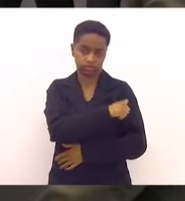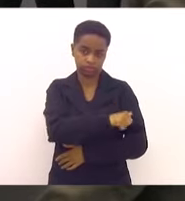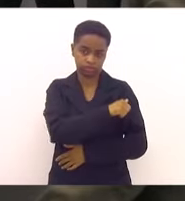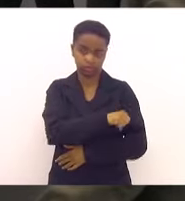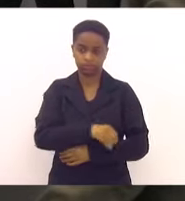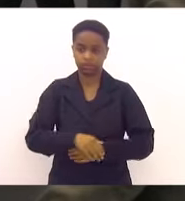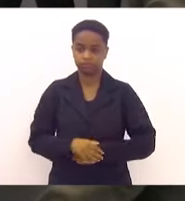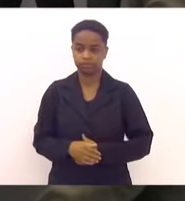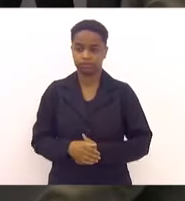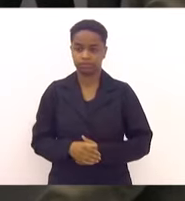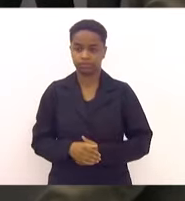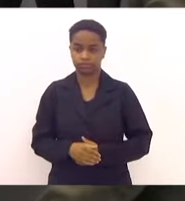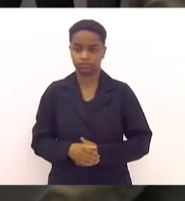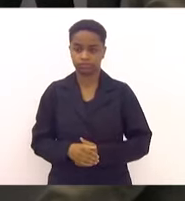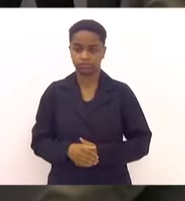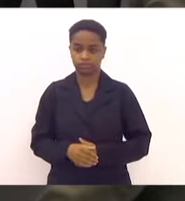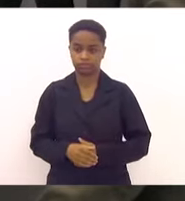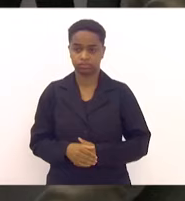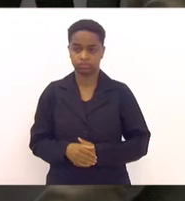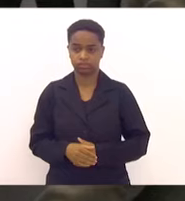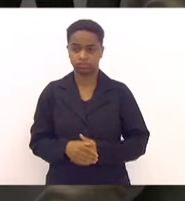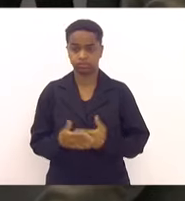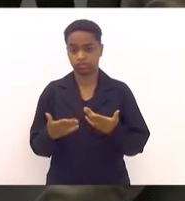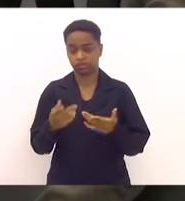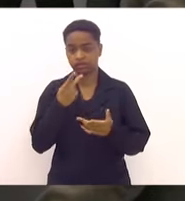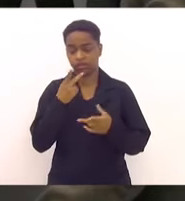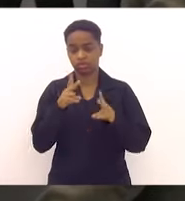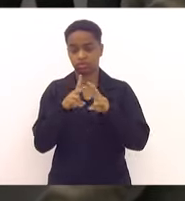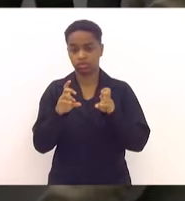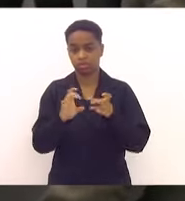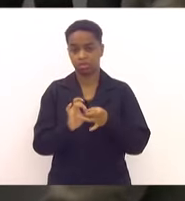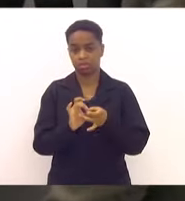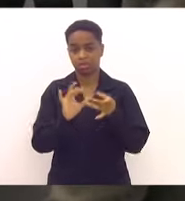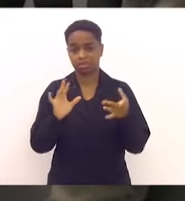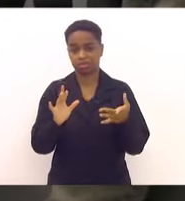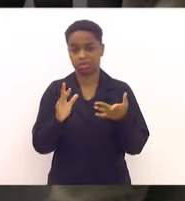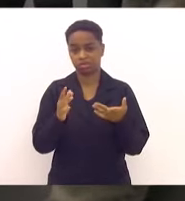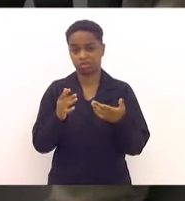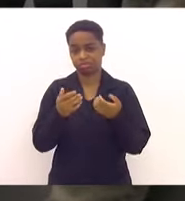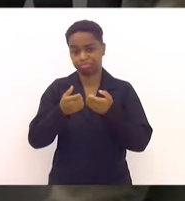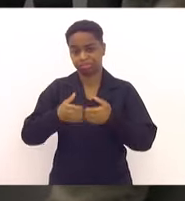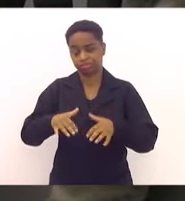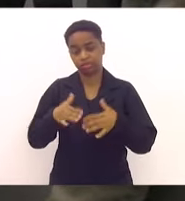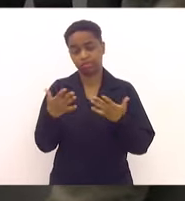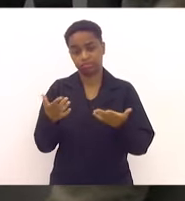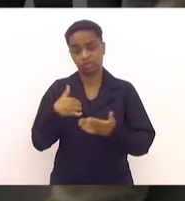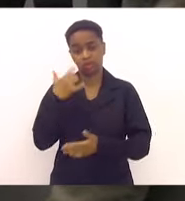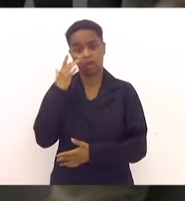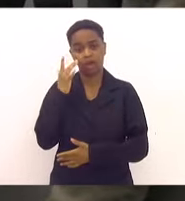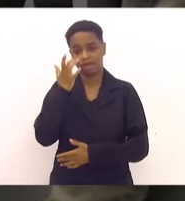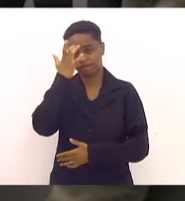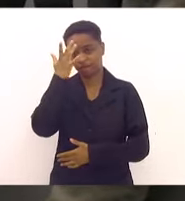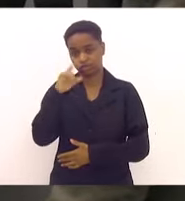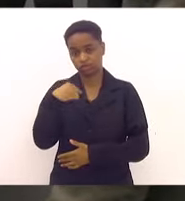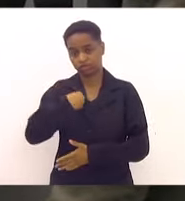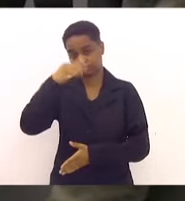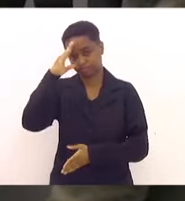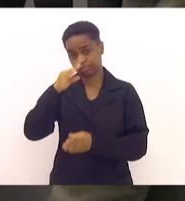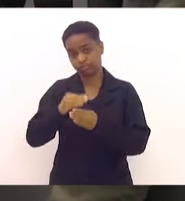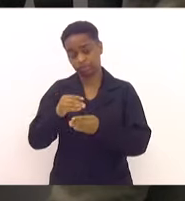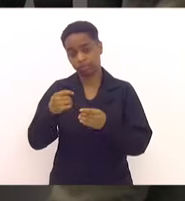legislando em cima de permissões precárias, então acho que é mais fácil a gente ter um entendimento de que